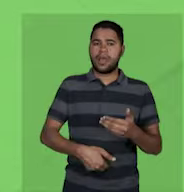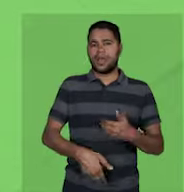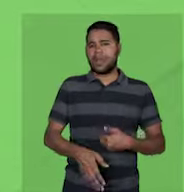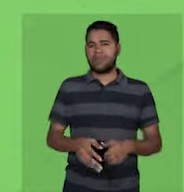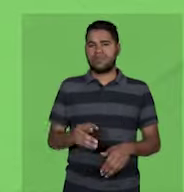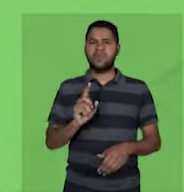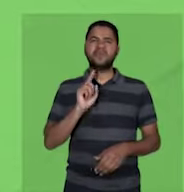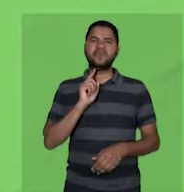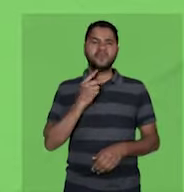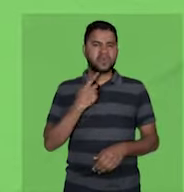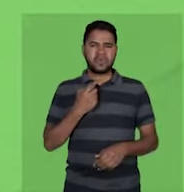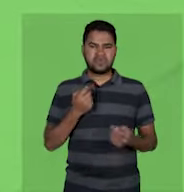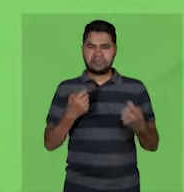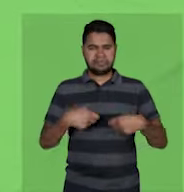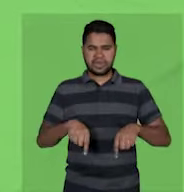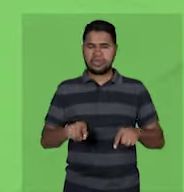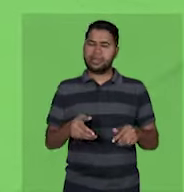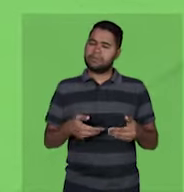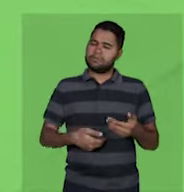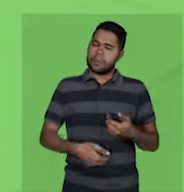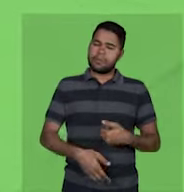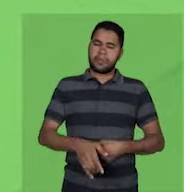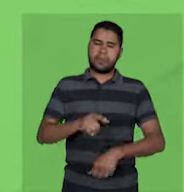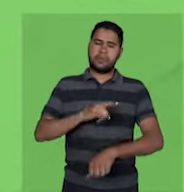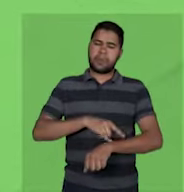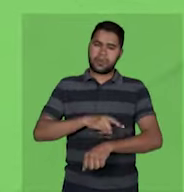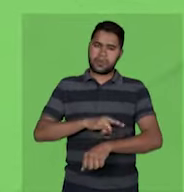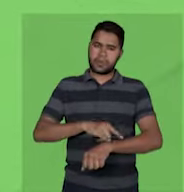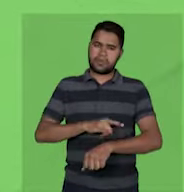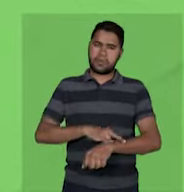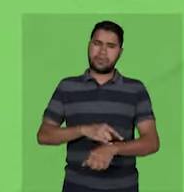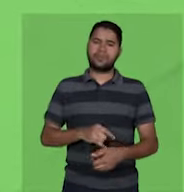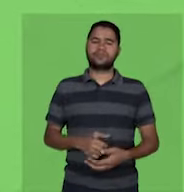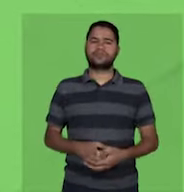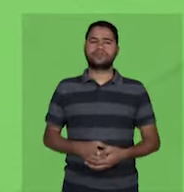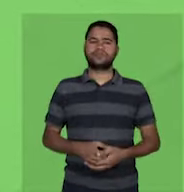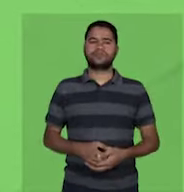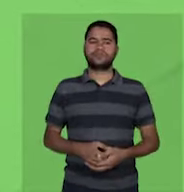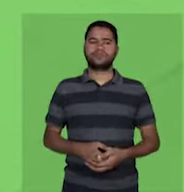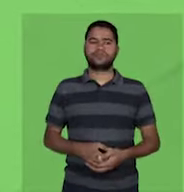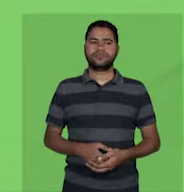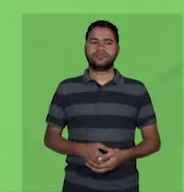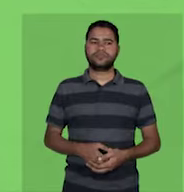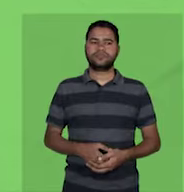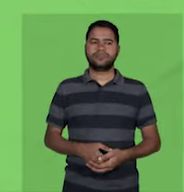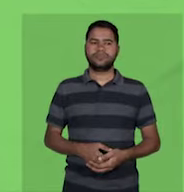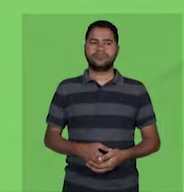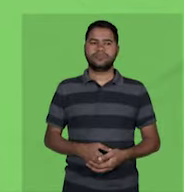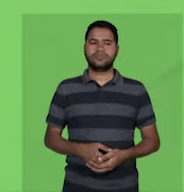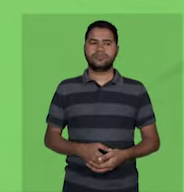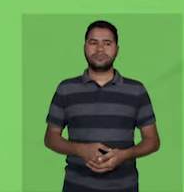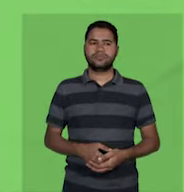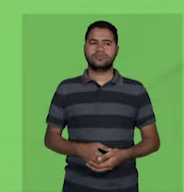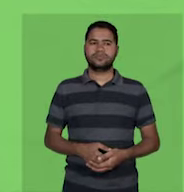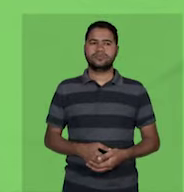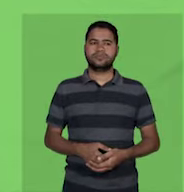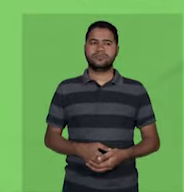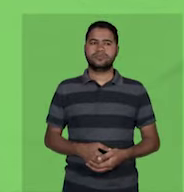aquilo que o meu corpo não precisa mais, que são as excretas,